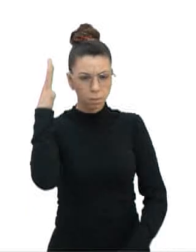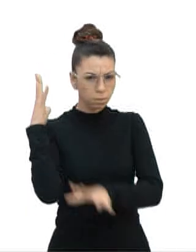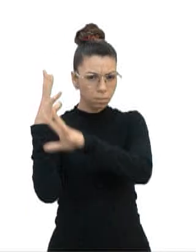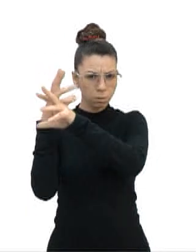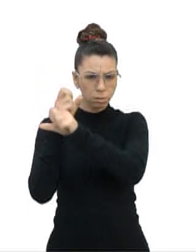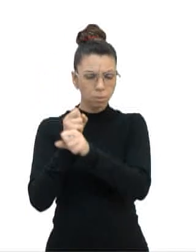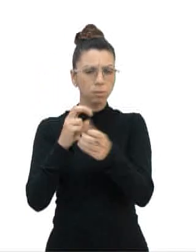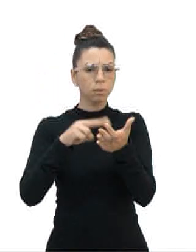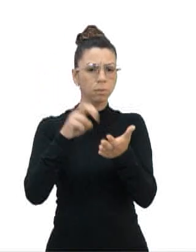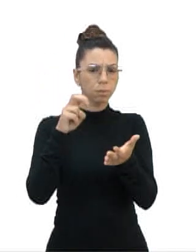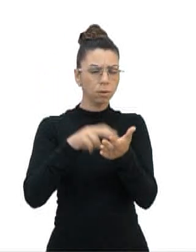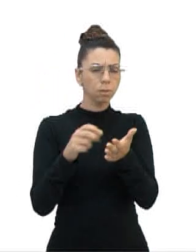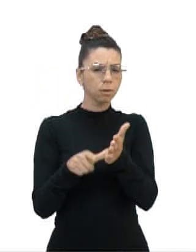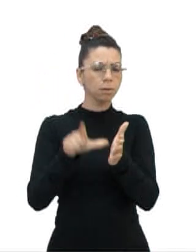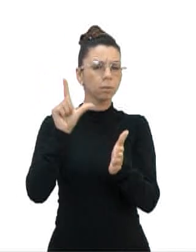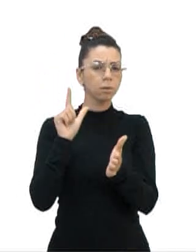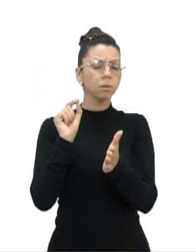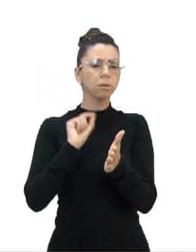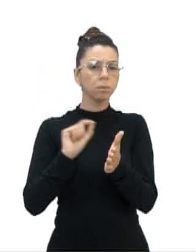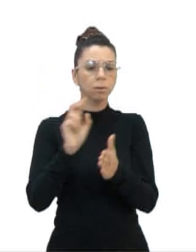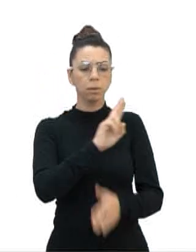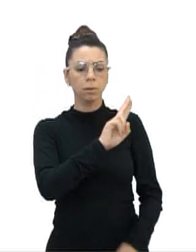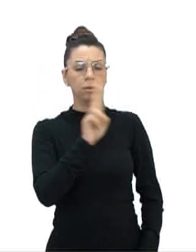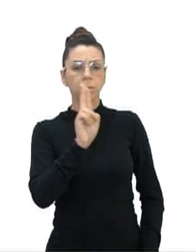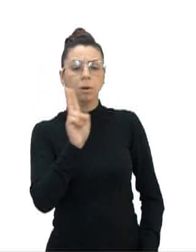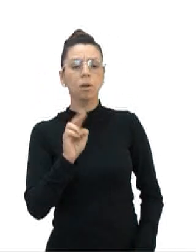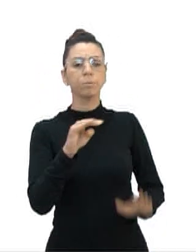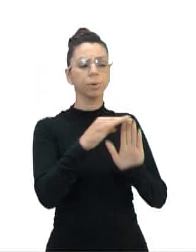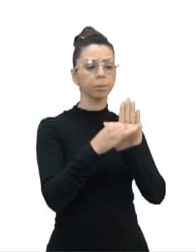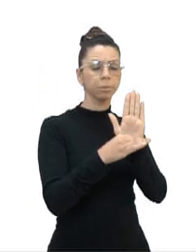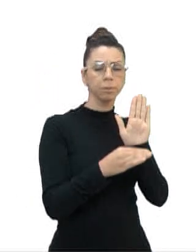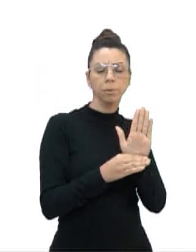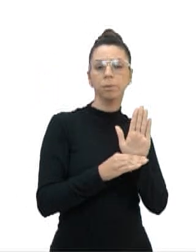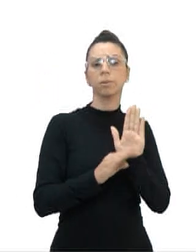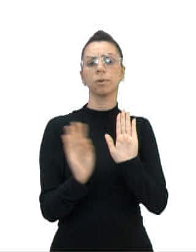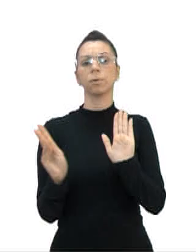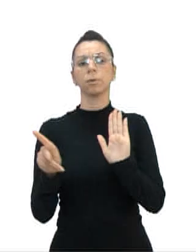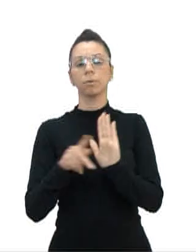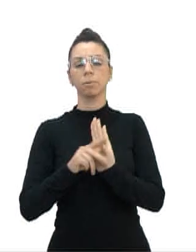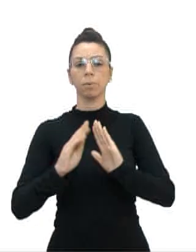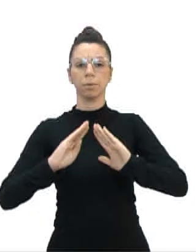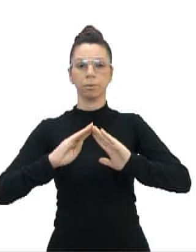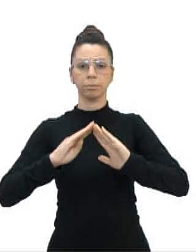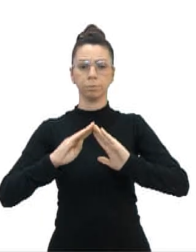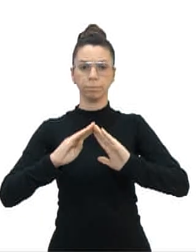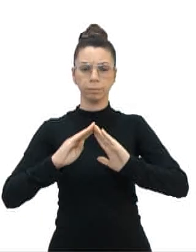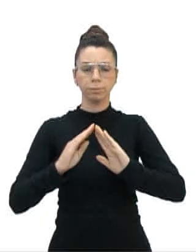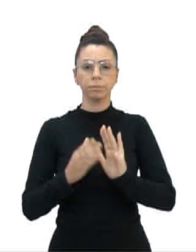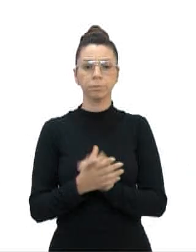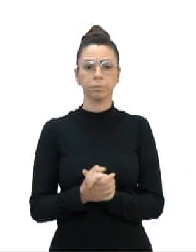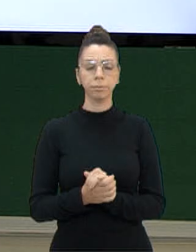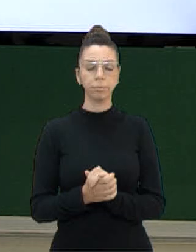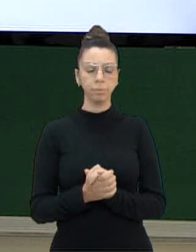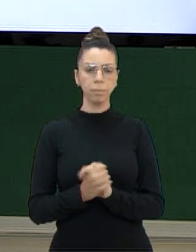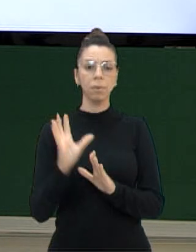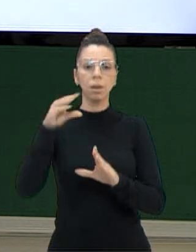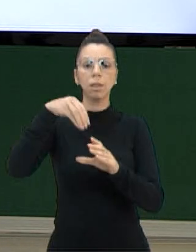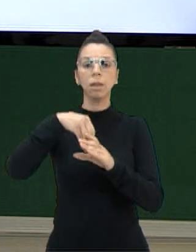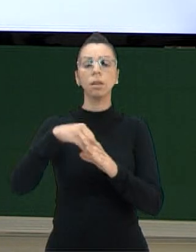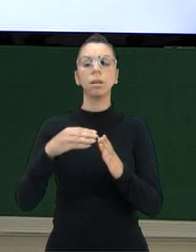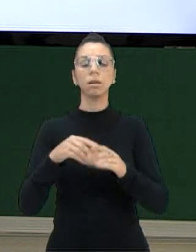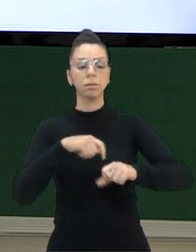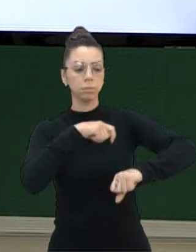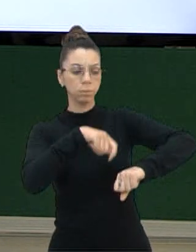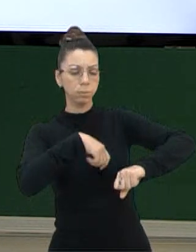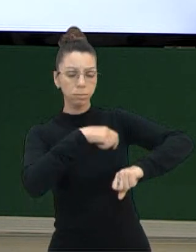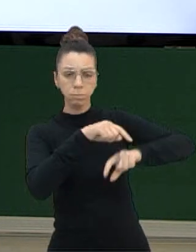vocabulário já trabalhado? Sobre muebles, utensílios, eletrodomésticos, eletrônicos, que pertencem à